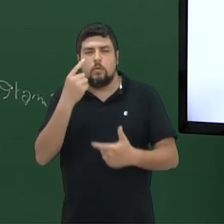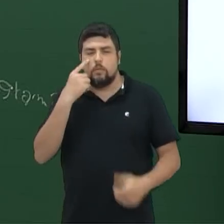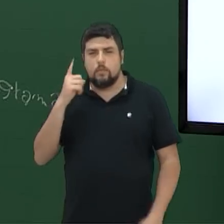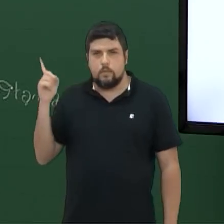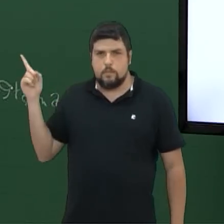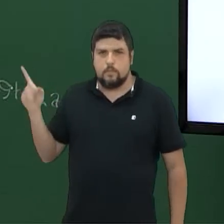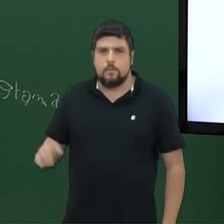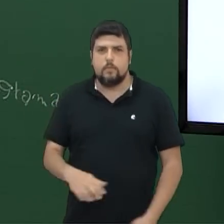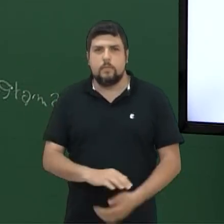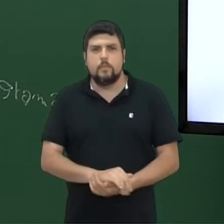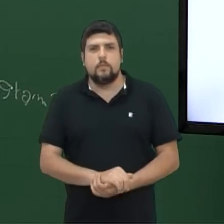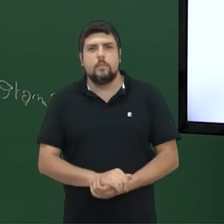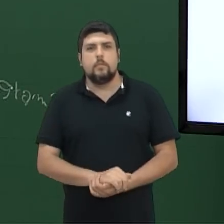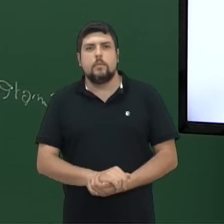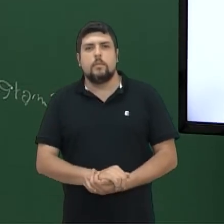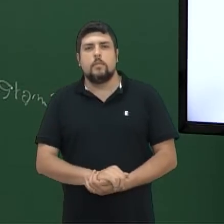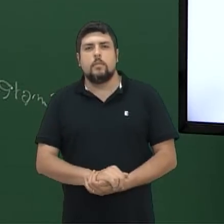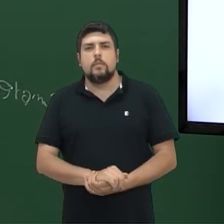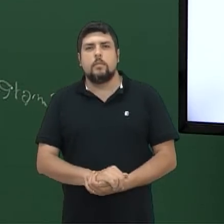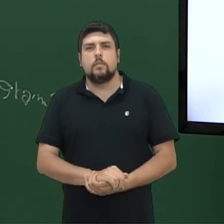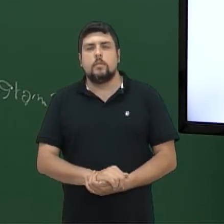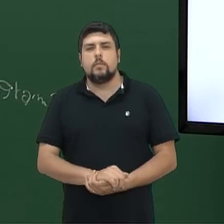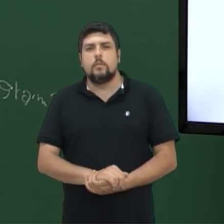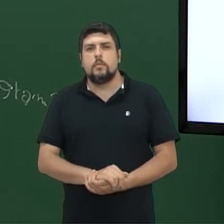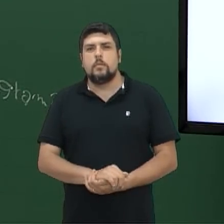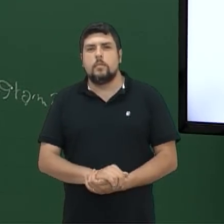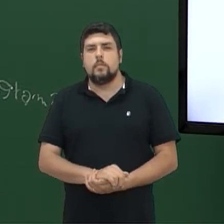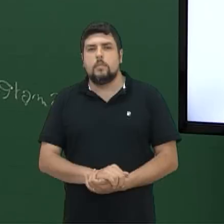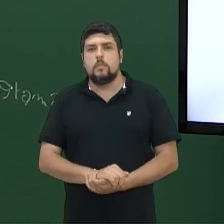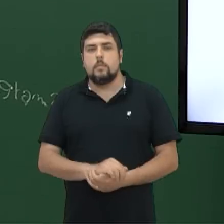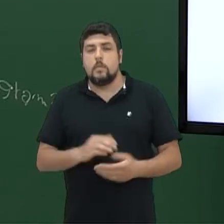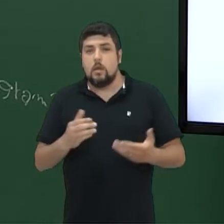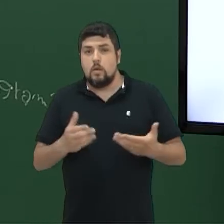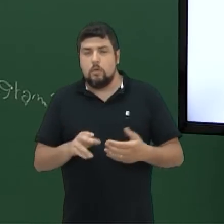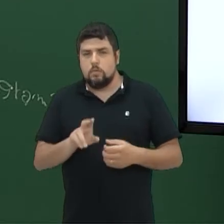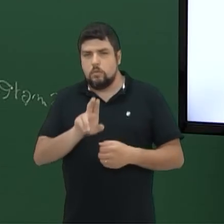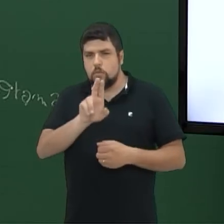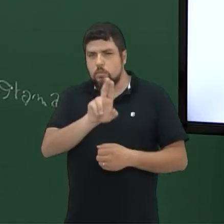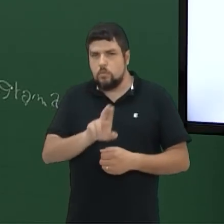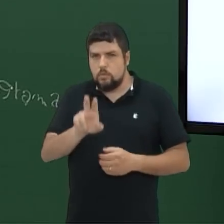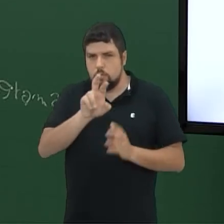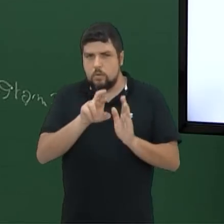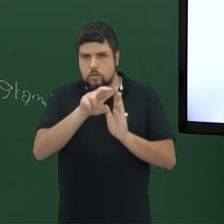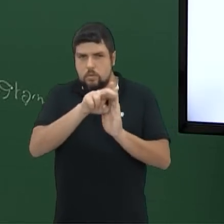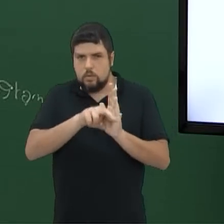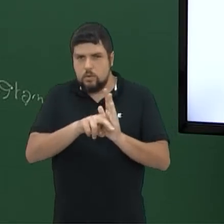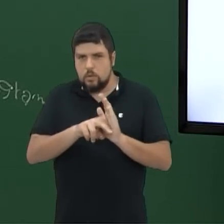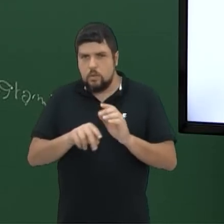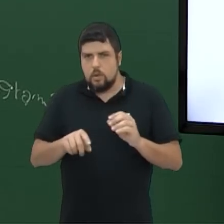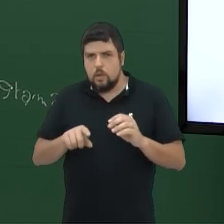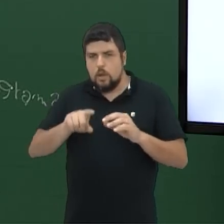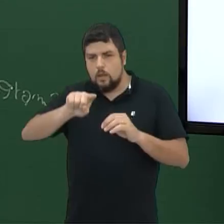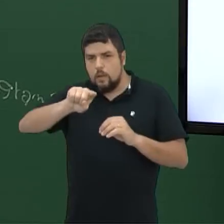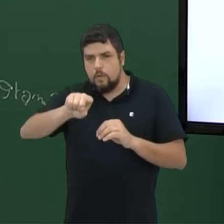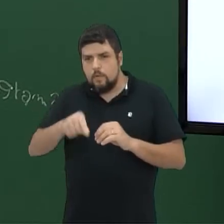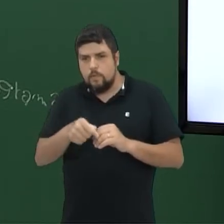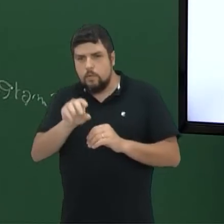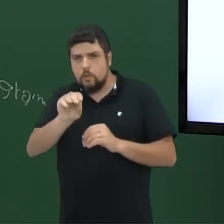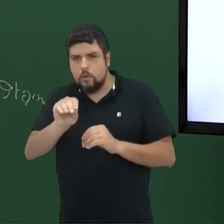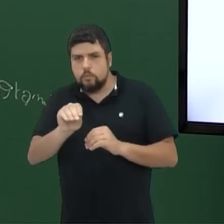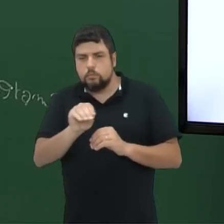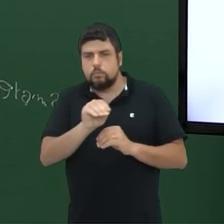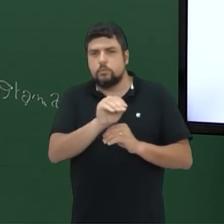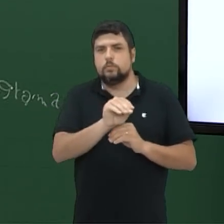ele por 10. Lembrando que a gente também pode usar aquela regra de correr a vírgula. Vou fazer esse daqui assim, o resto eu vou correr a vírgula para